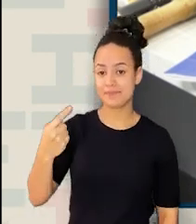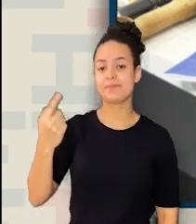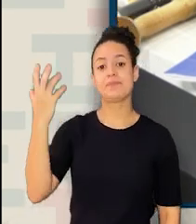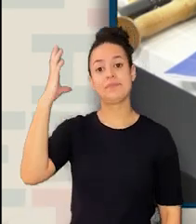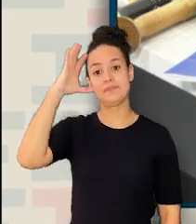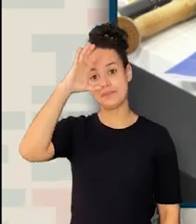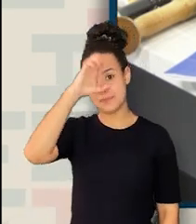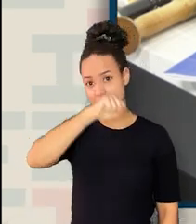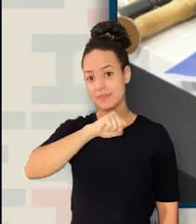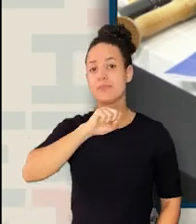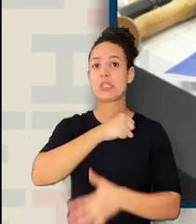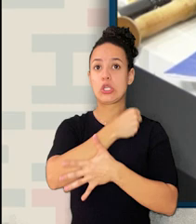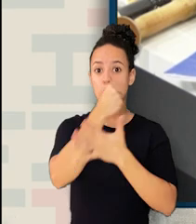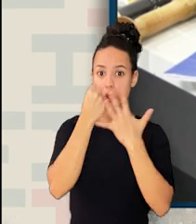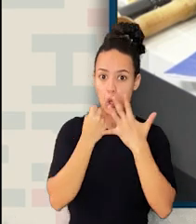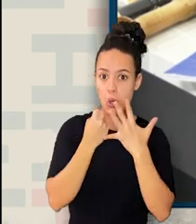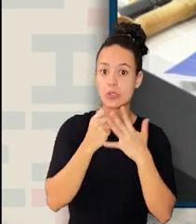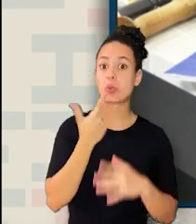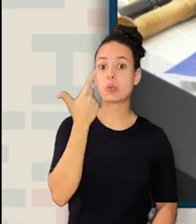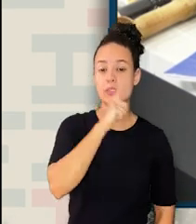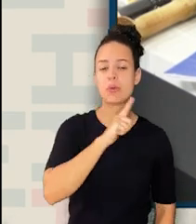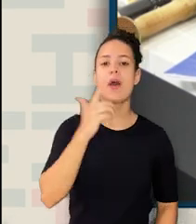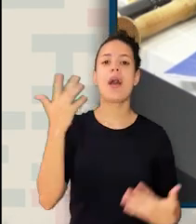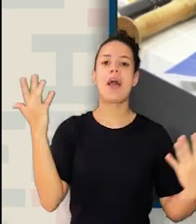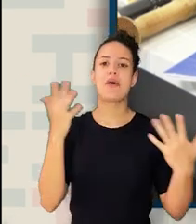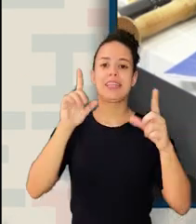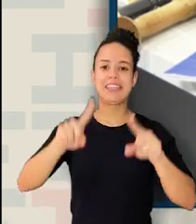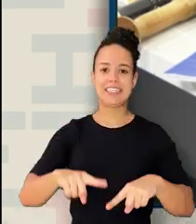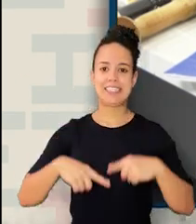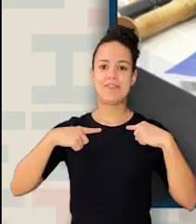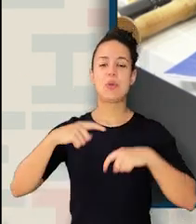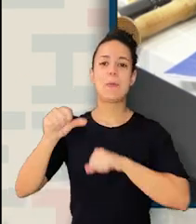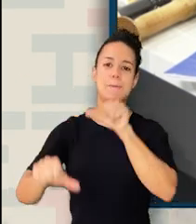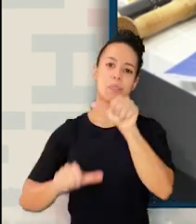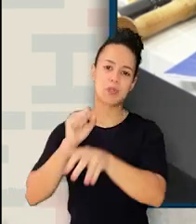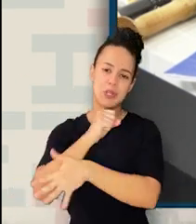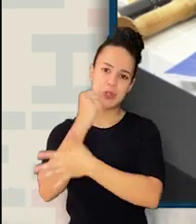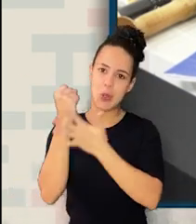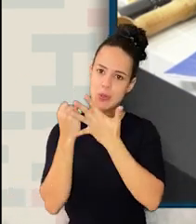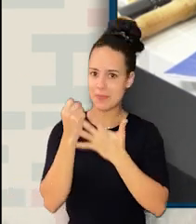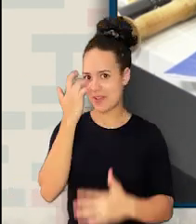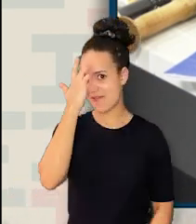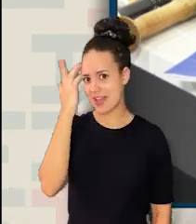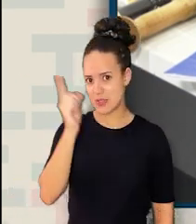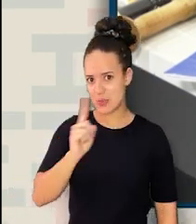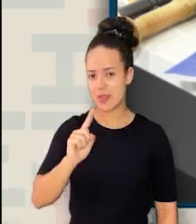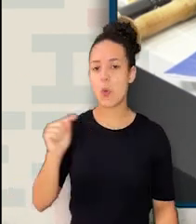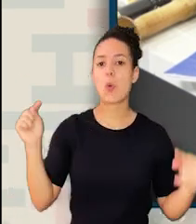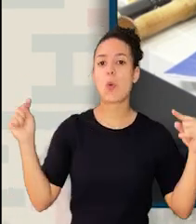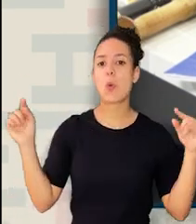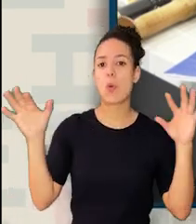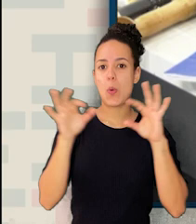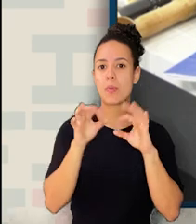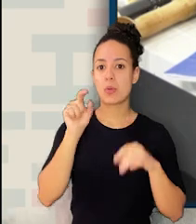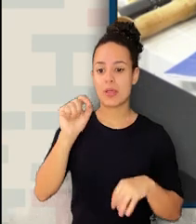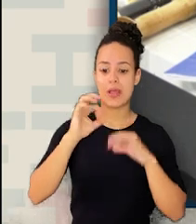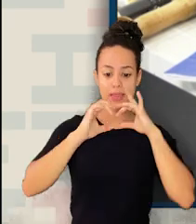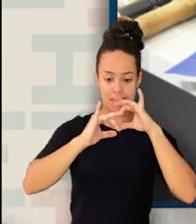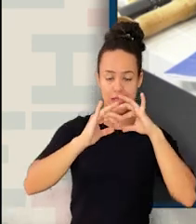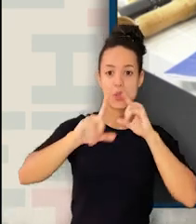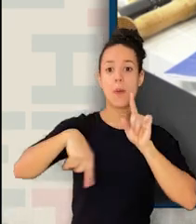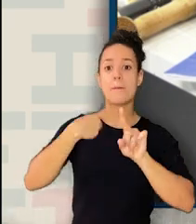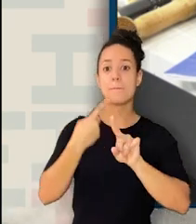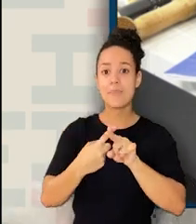fazer só com uma nota, tem um desafio que é você mudar a nota, né? Porque não é fácil você combinar o seu dedo com